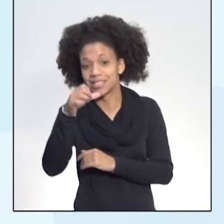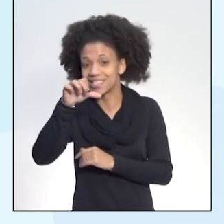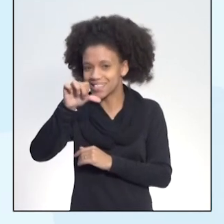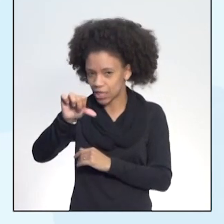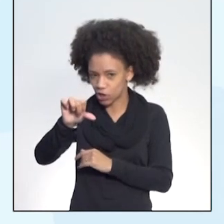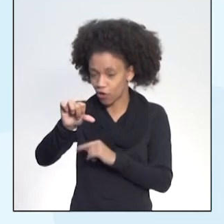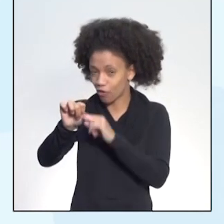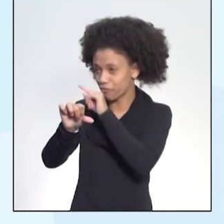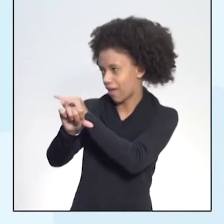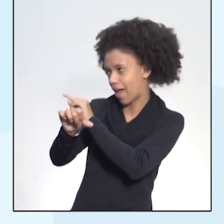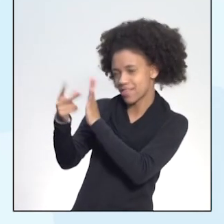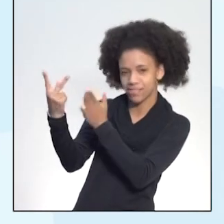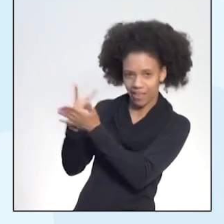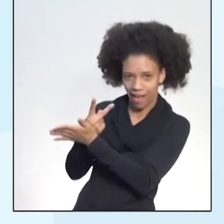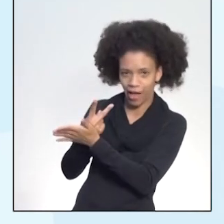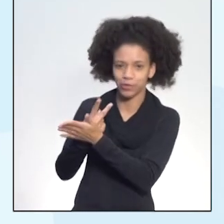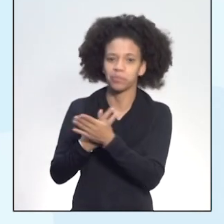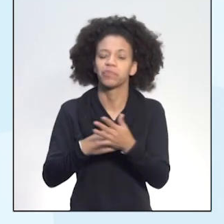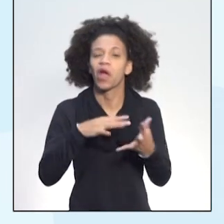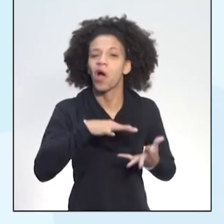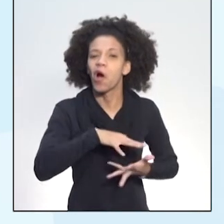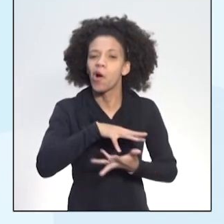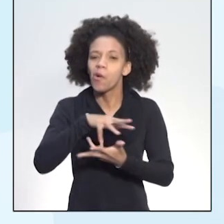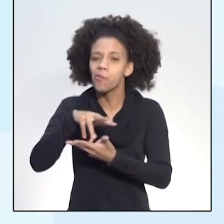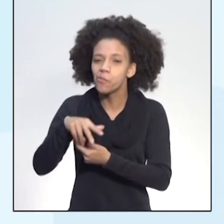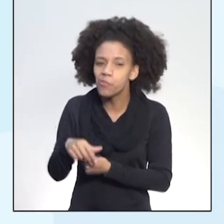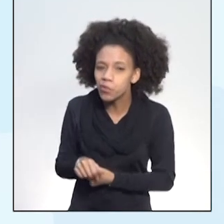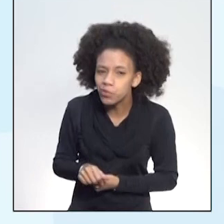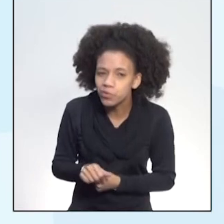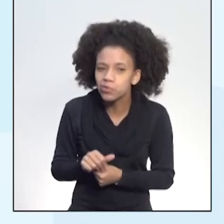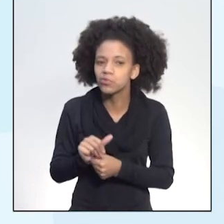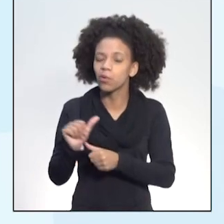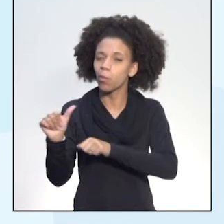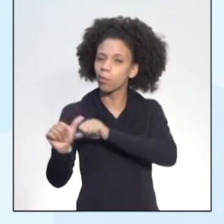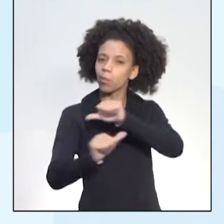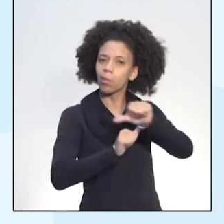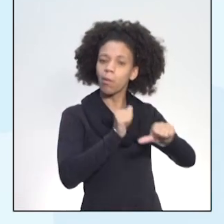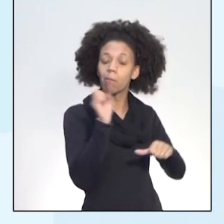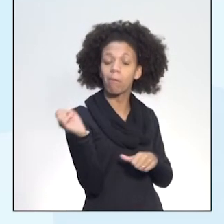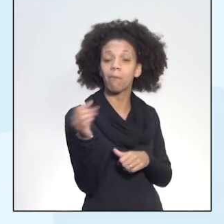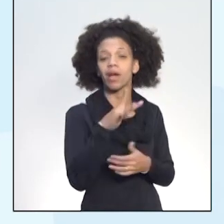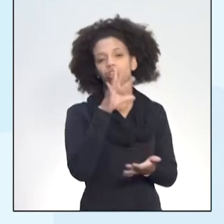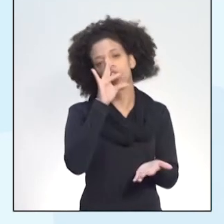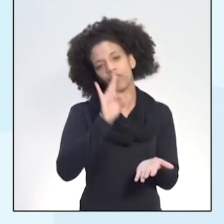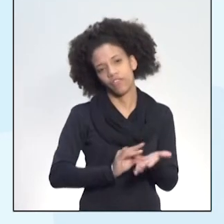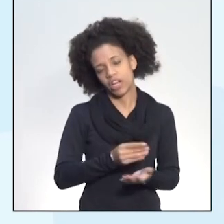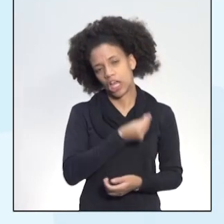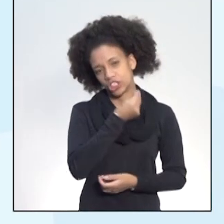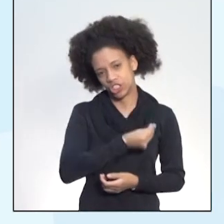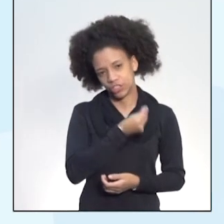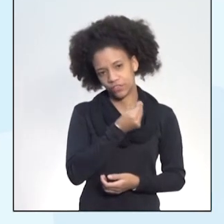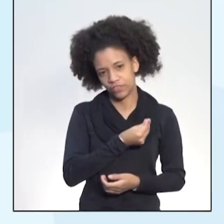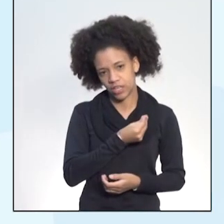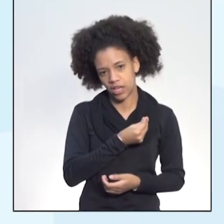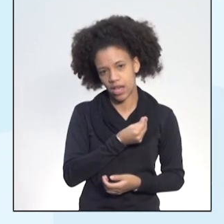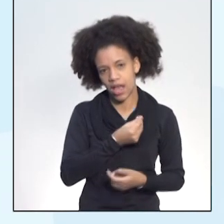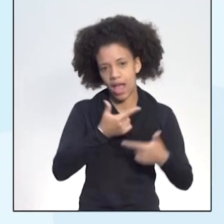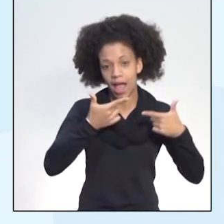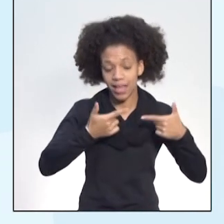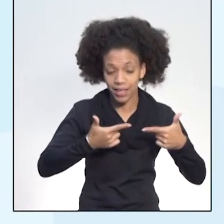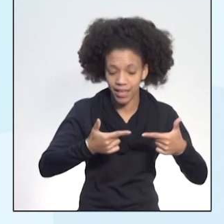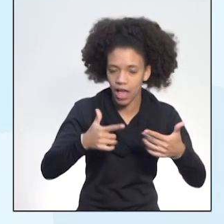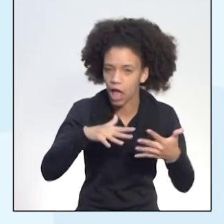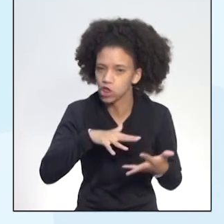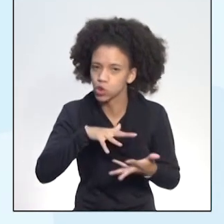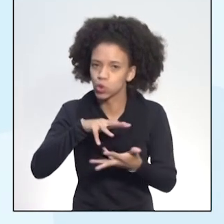1919, o mundo passou a viver uma nova realidade, a chamada Guerra